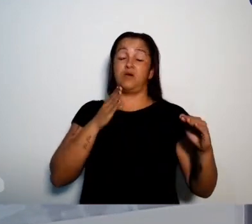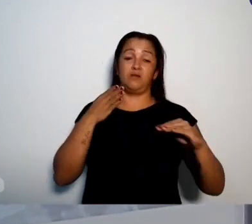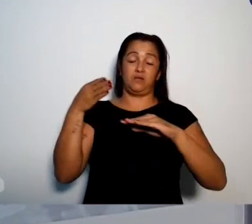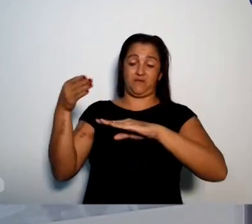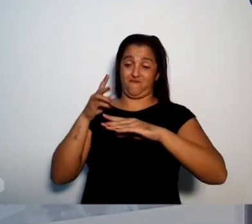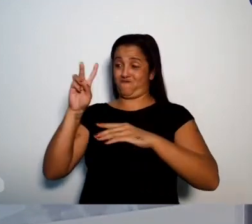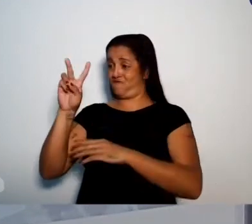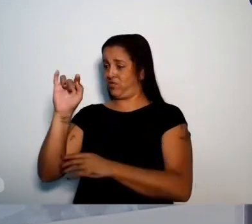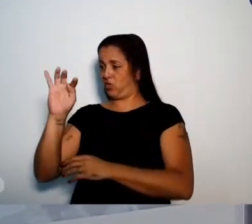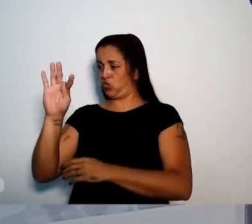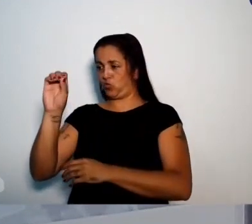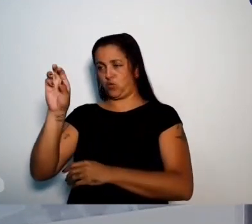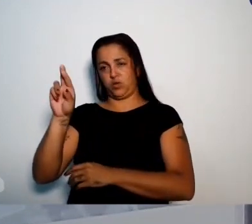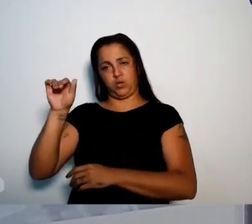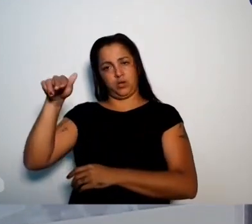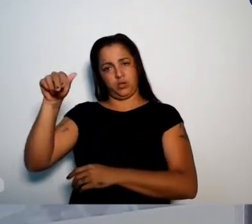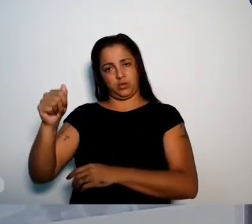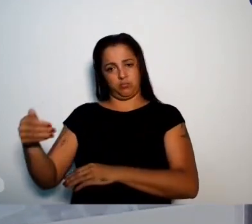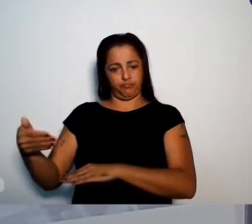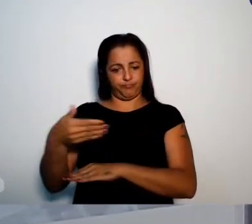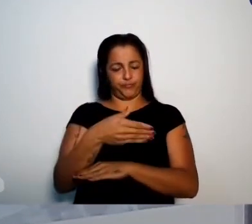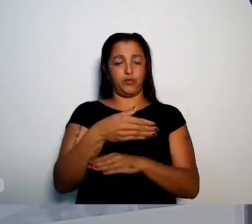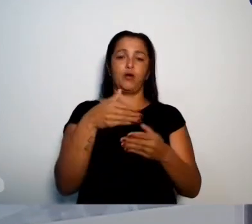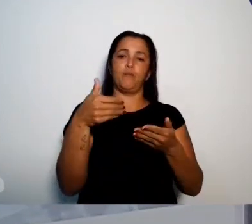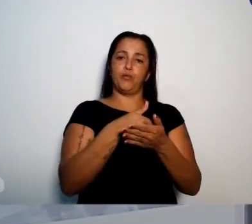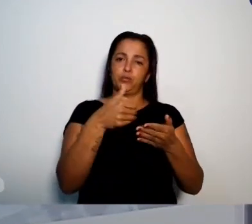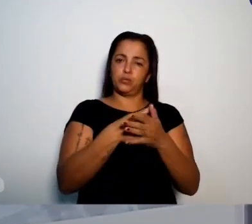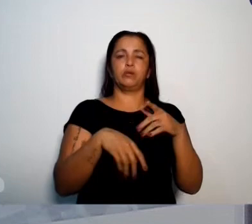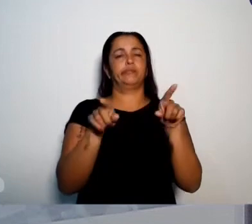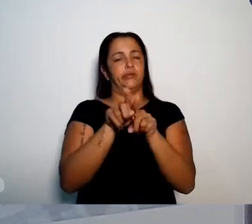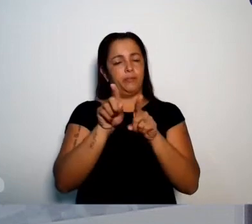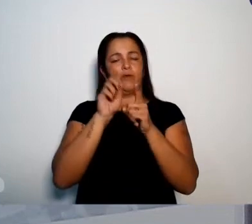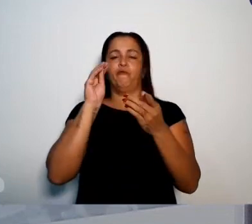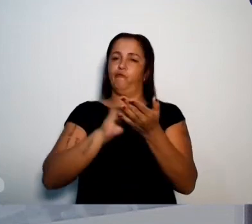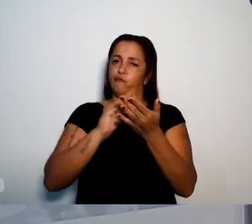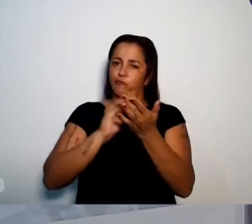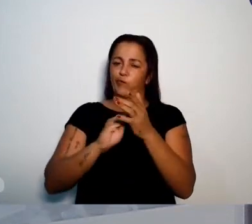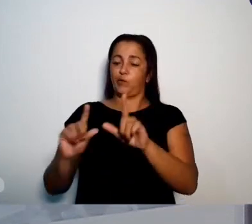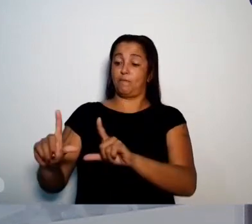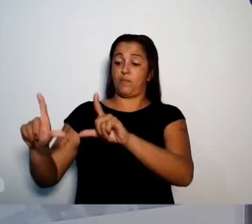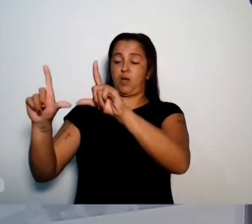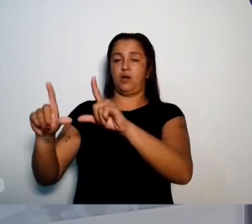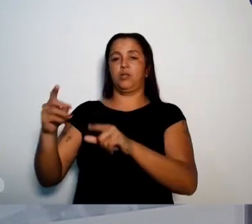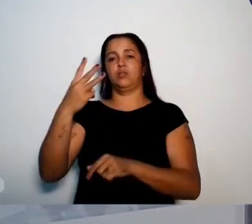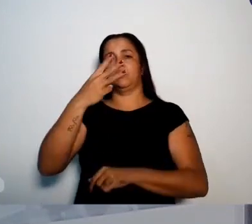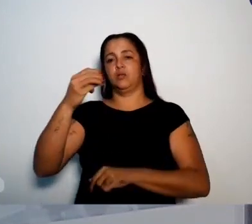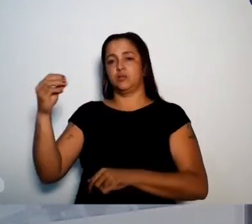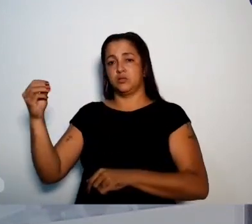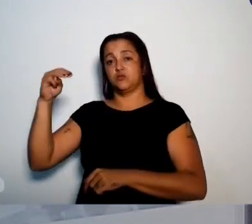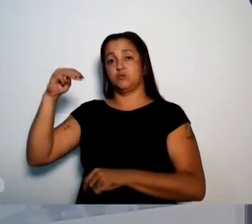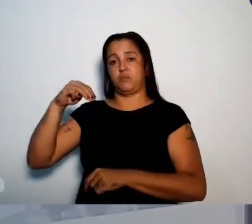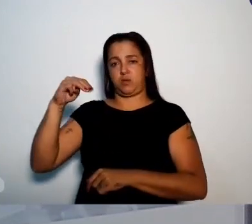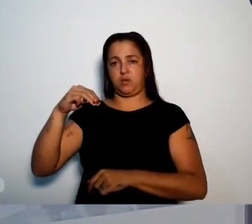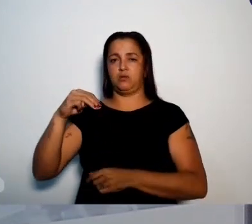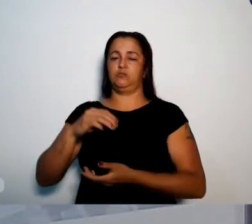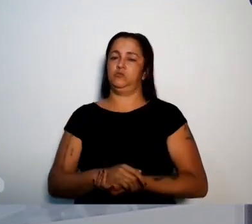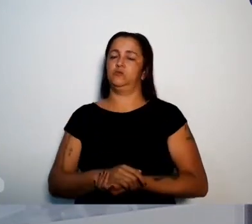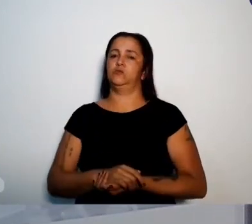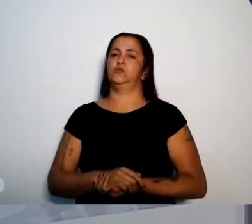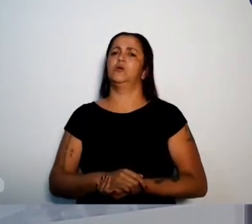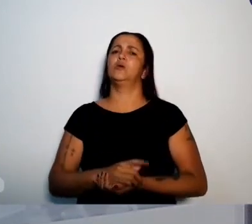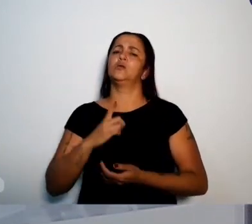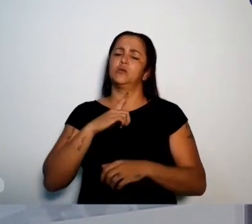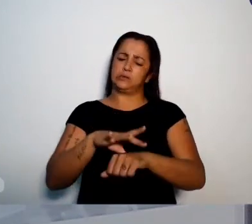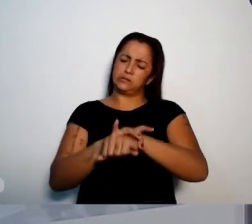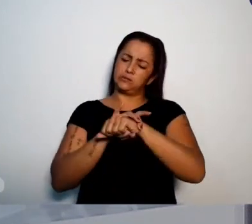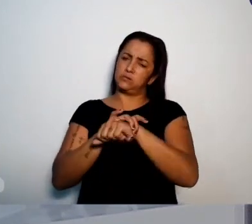placa de 300 metros da lombada. Então, para que possa dar ali uma maior segurança às pessoas